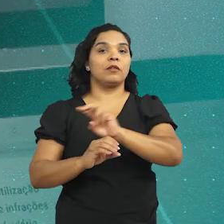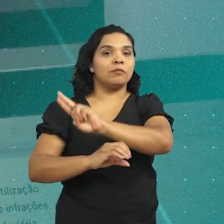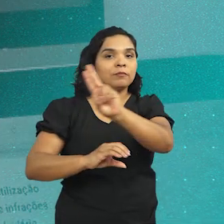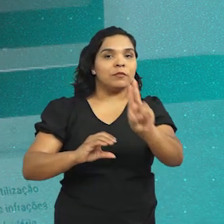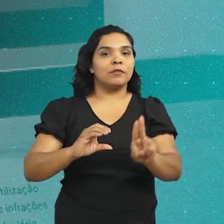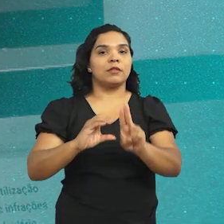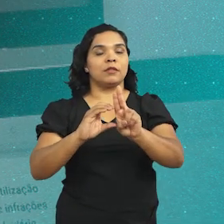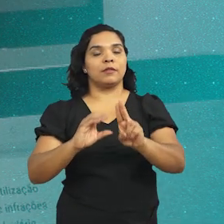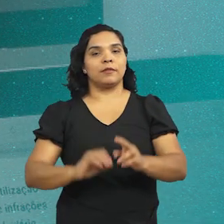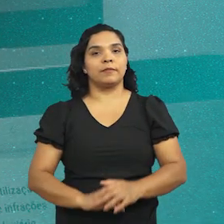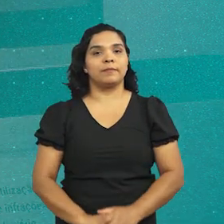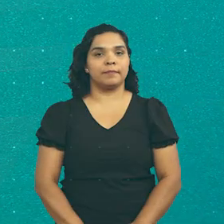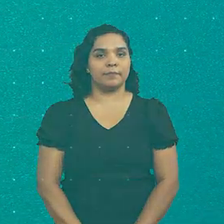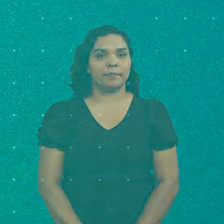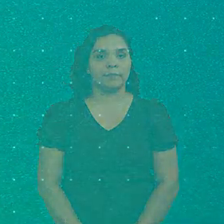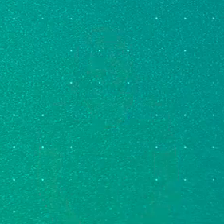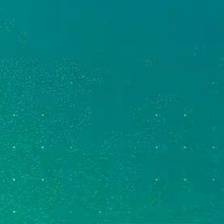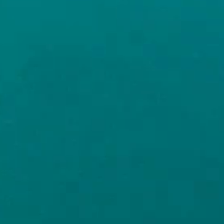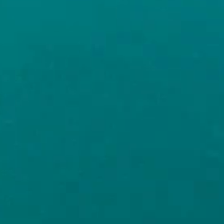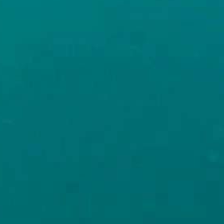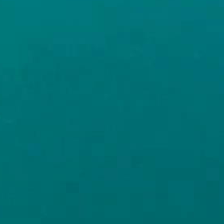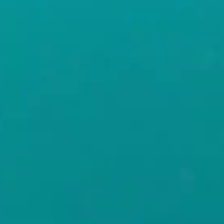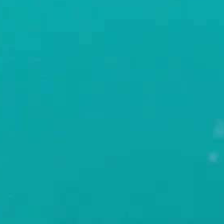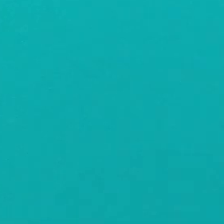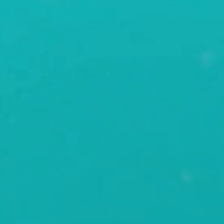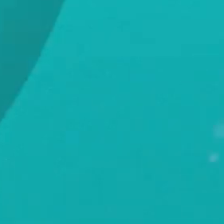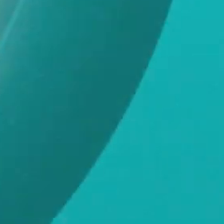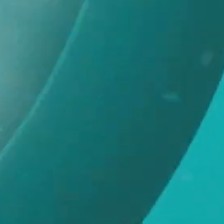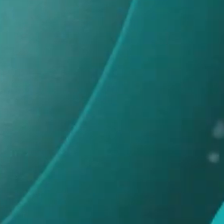de agora no Universciência.